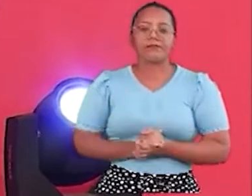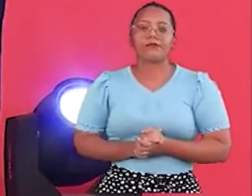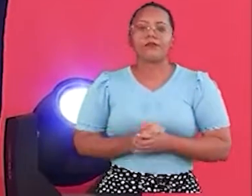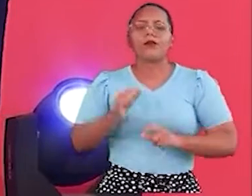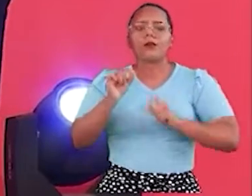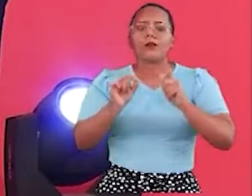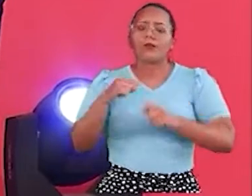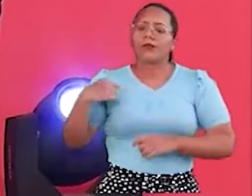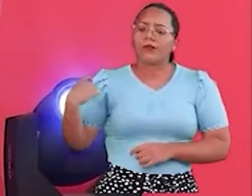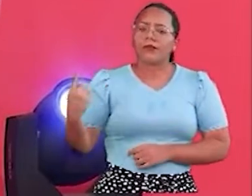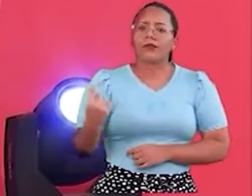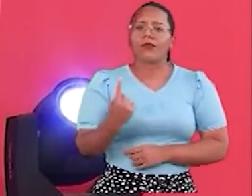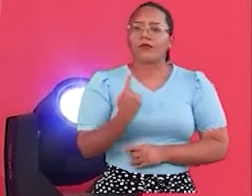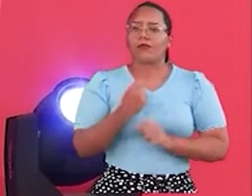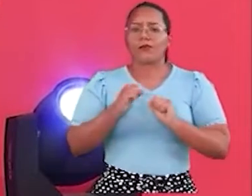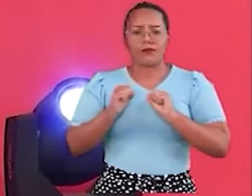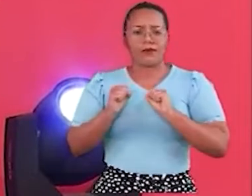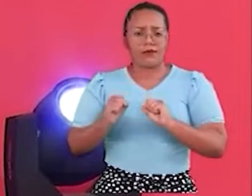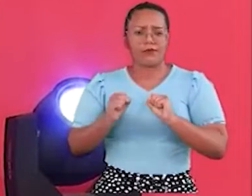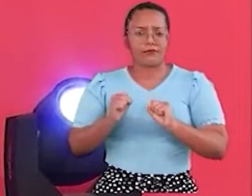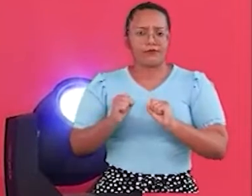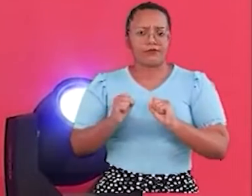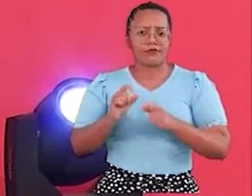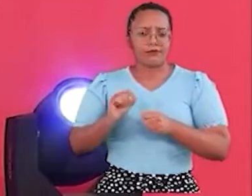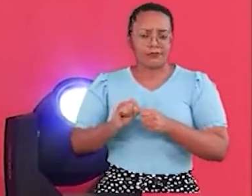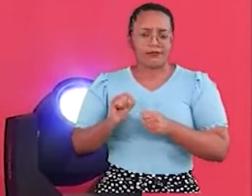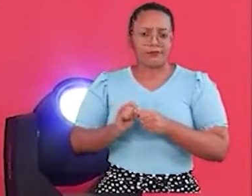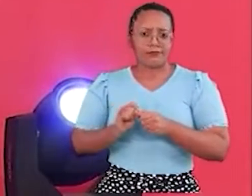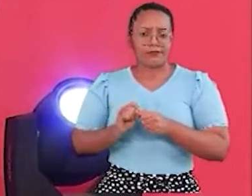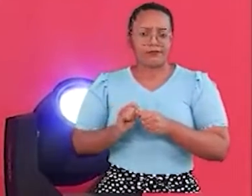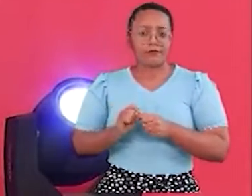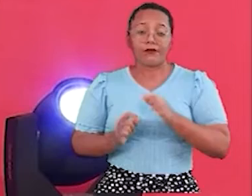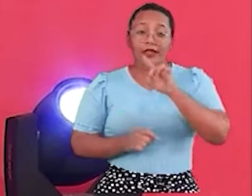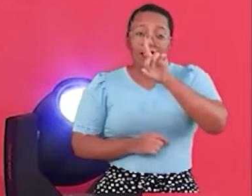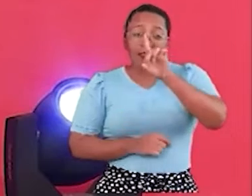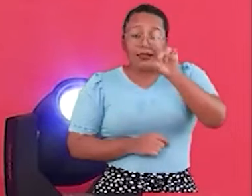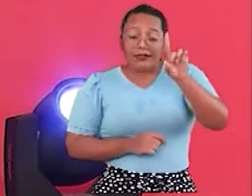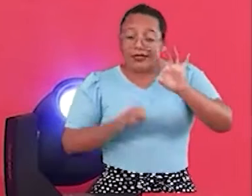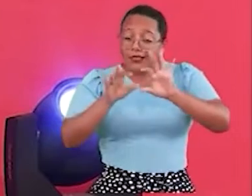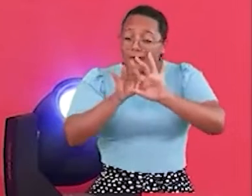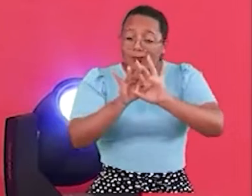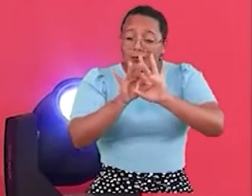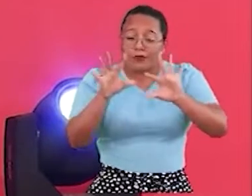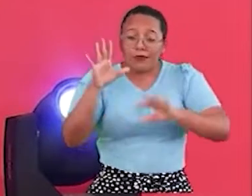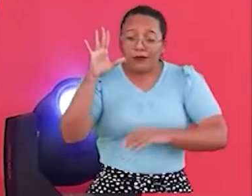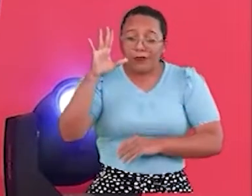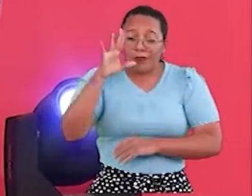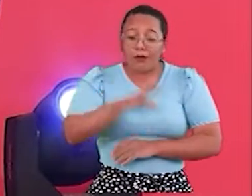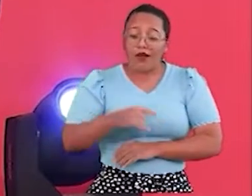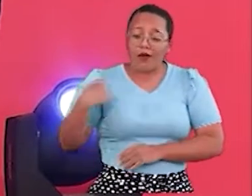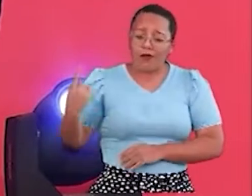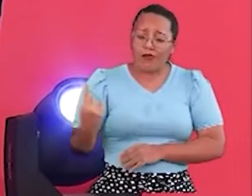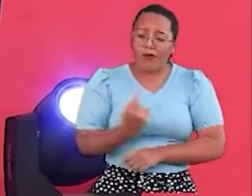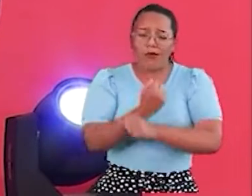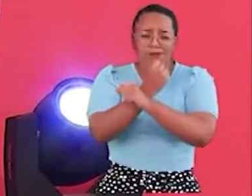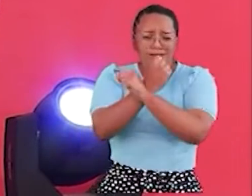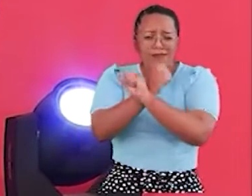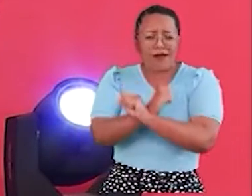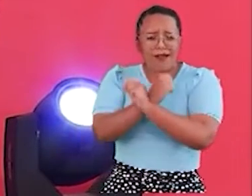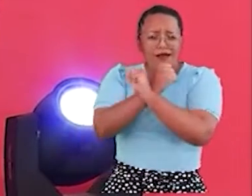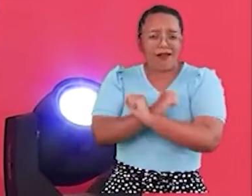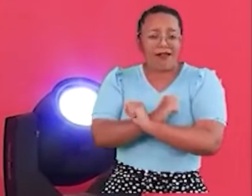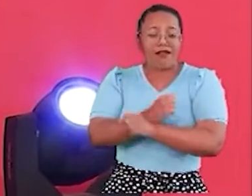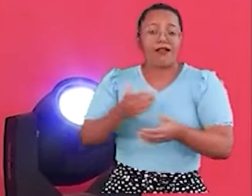a gente pode fazer. Ele que livrou a gente da escravidão, o povo do Egito,